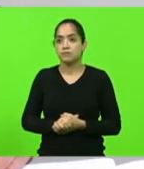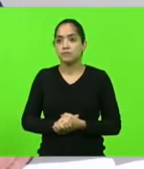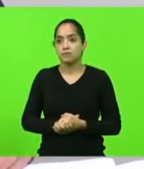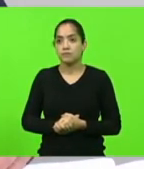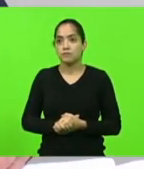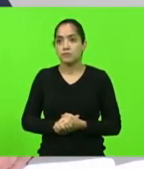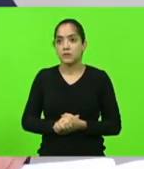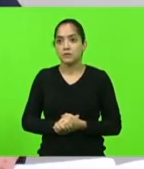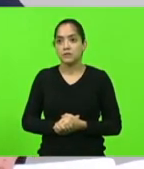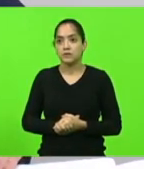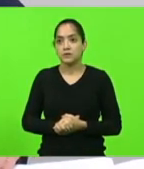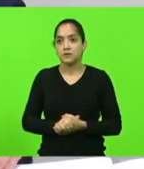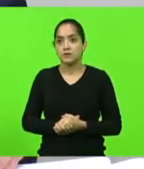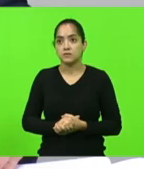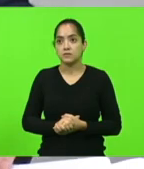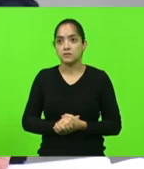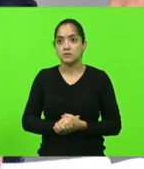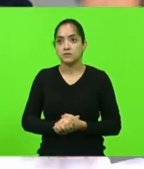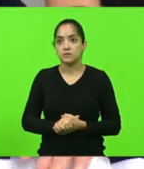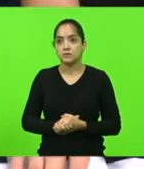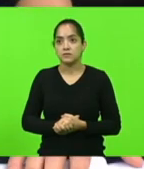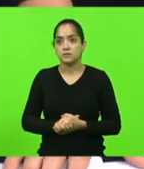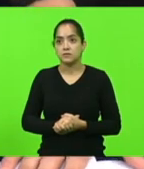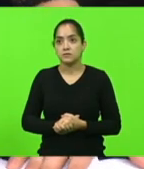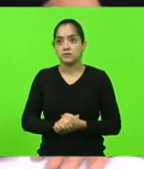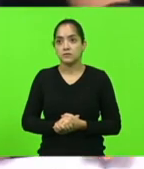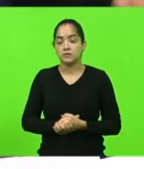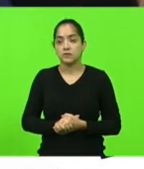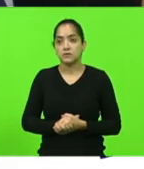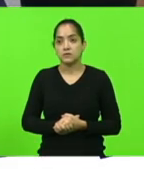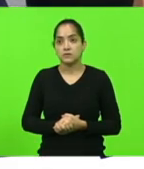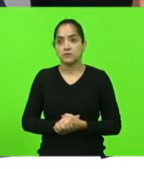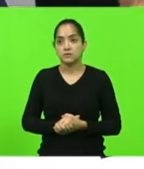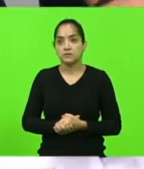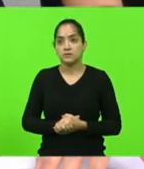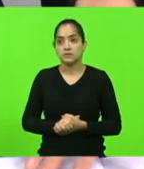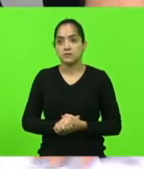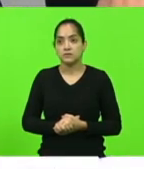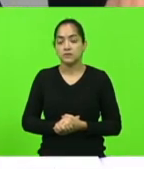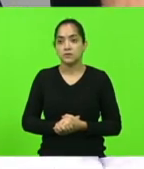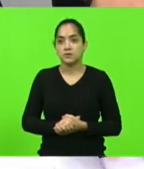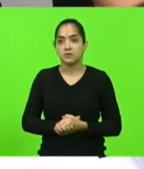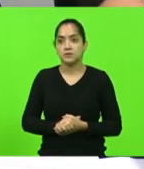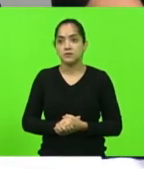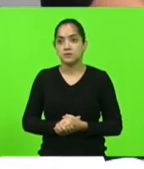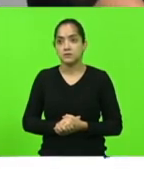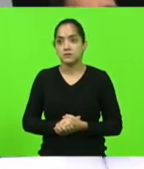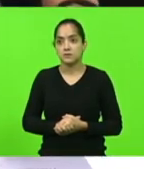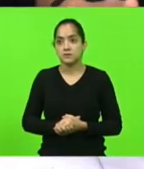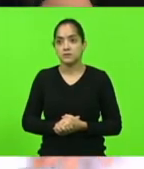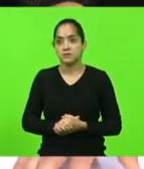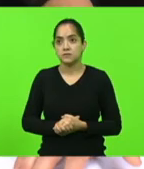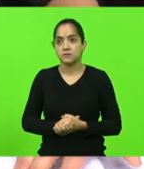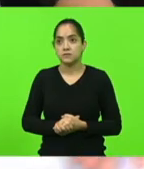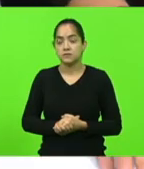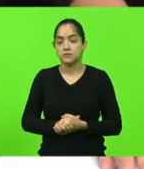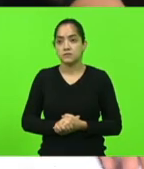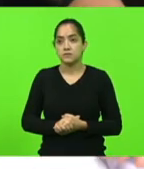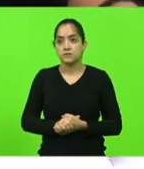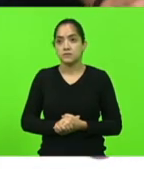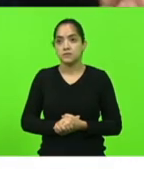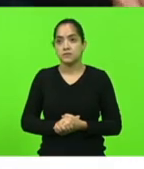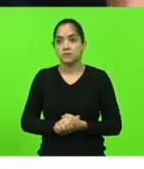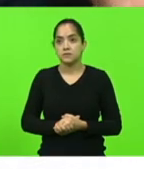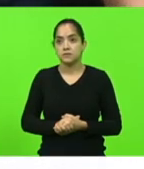E aí Eu acho que o relatório mais um voto contrário tá bom